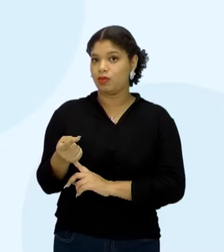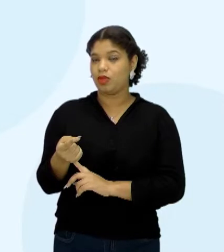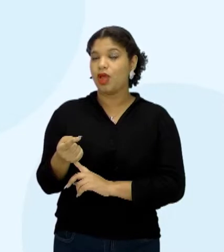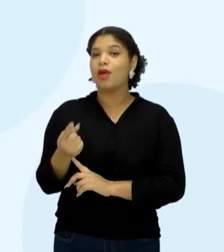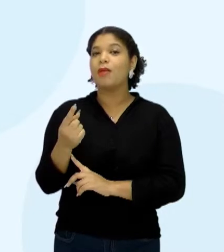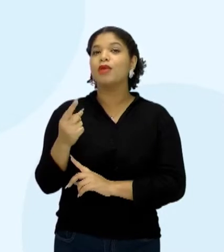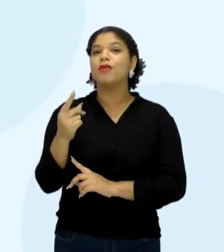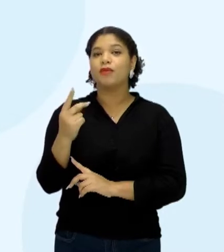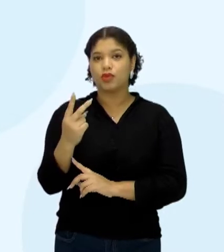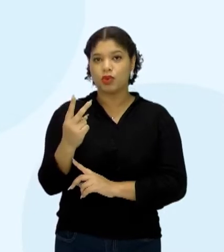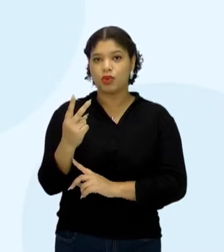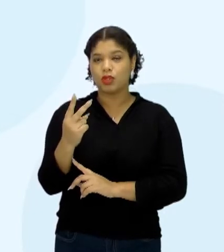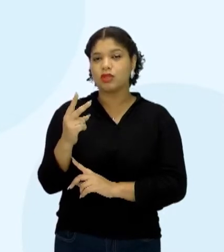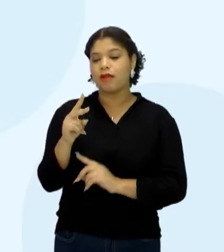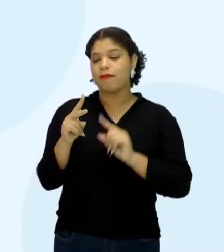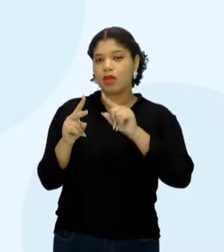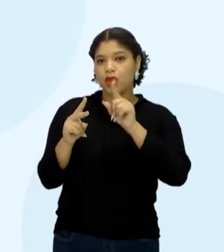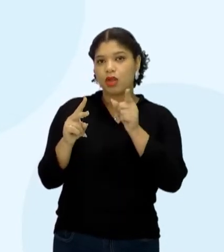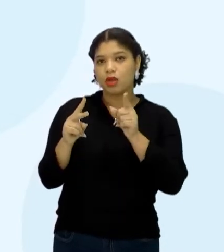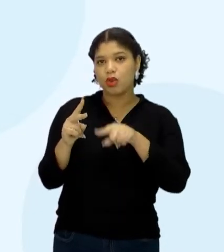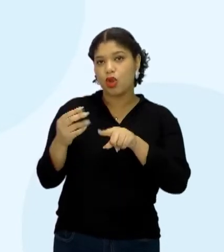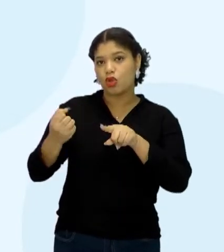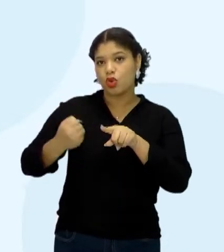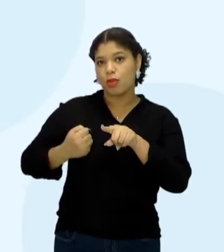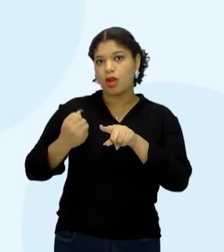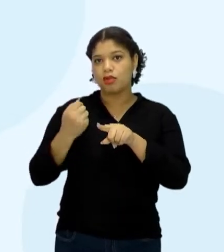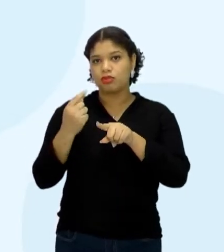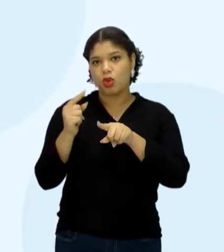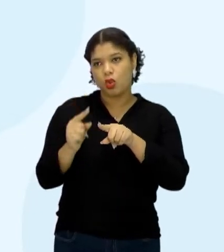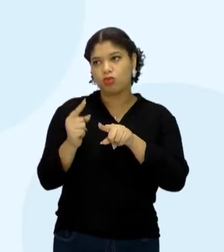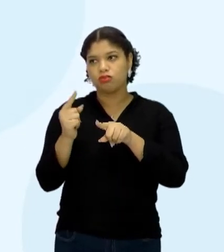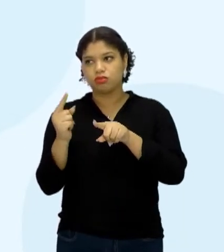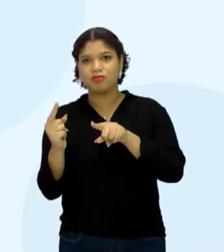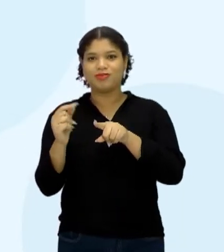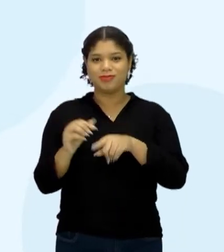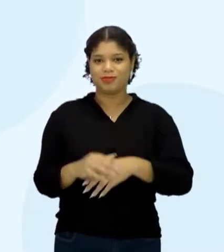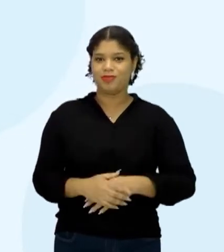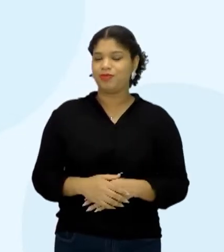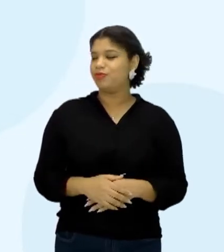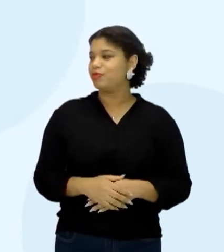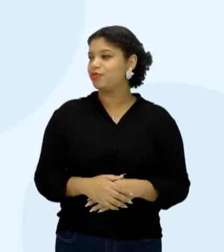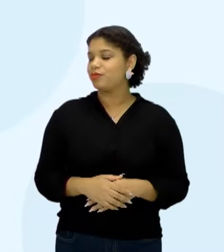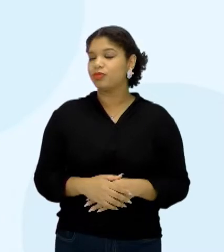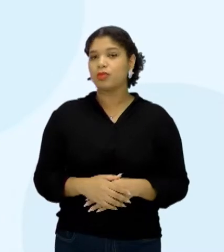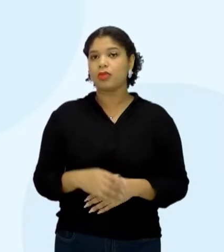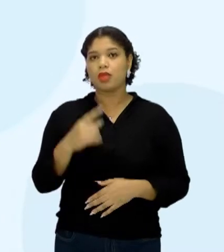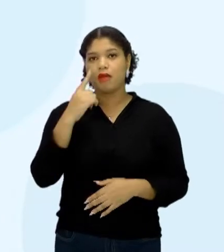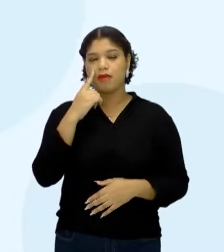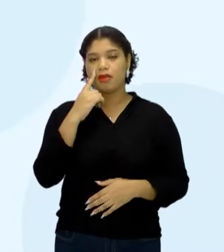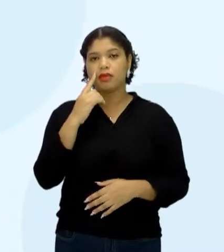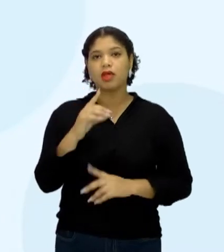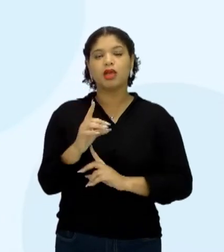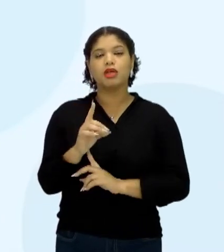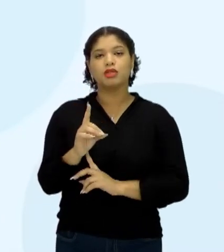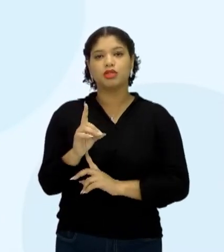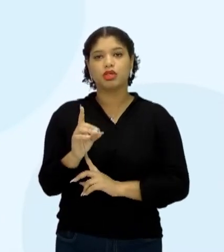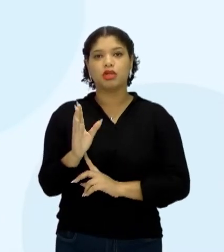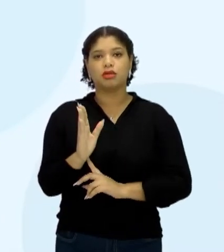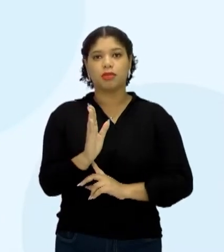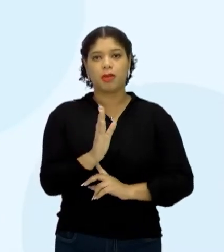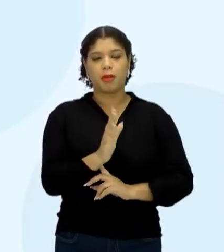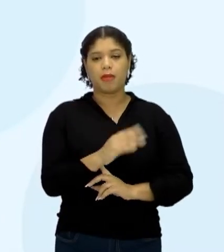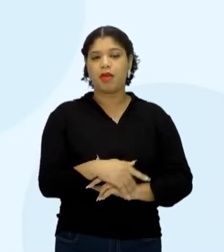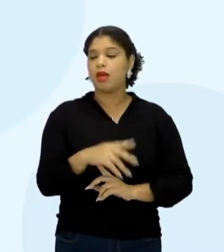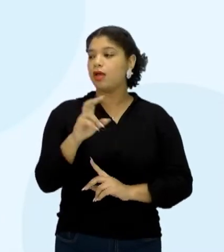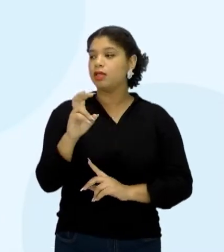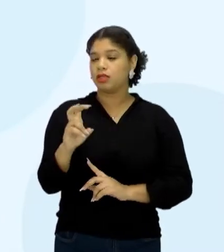casas decimais, por causa desses dois zeros. Então, se é um número 25 com duas casas, a gente vem da direita para a esquerda, ó, uma casa é o 5,